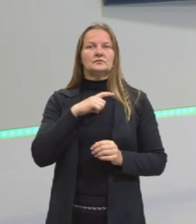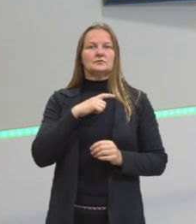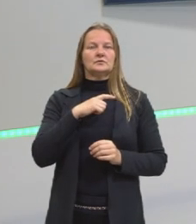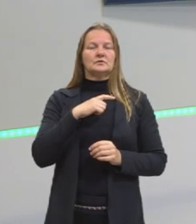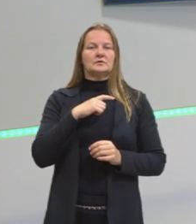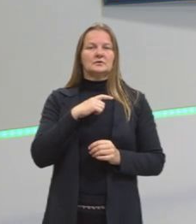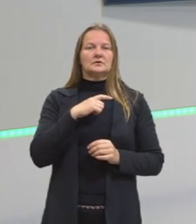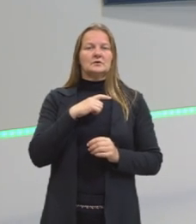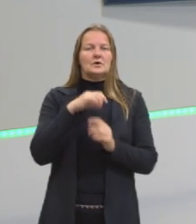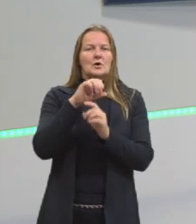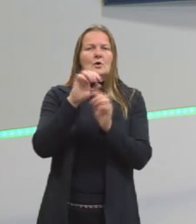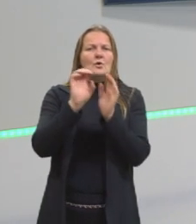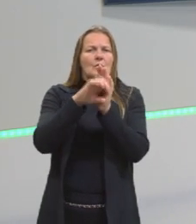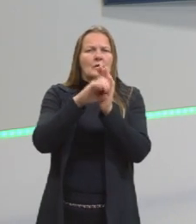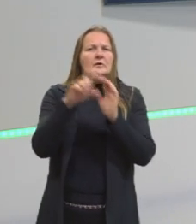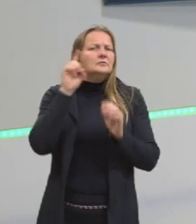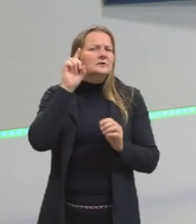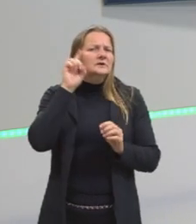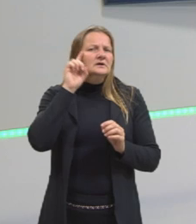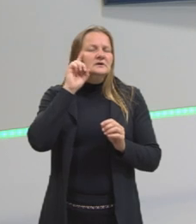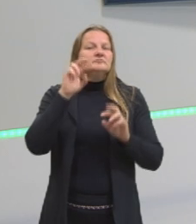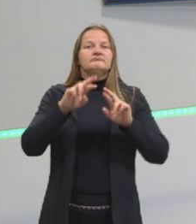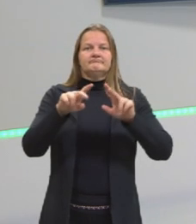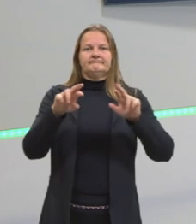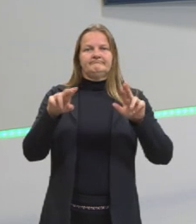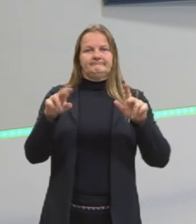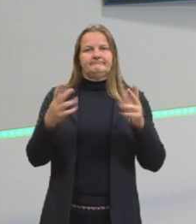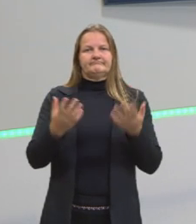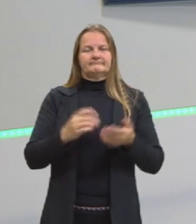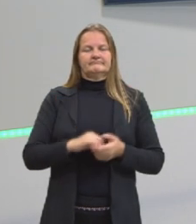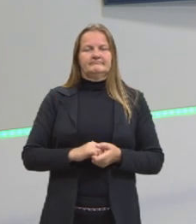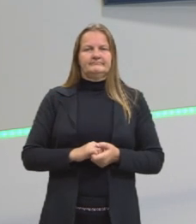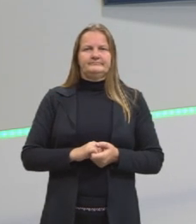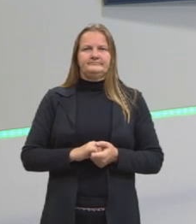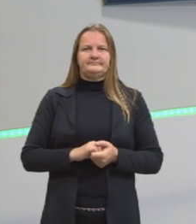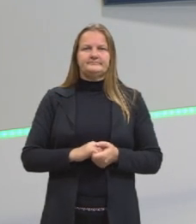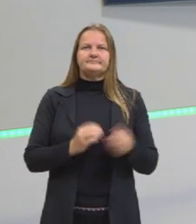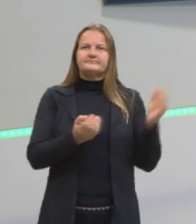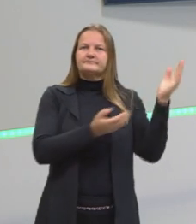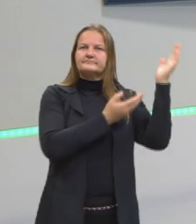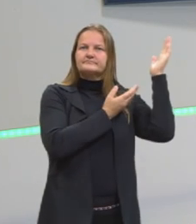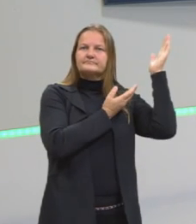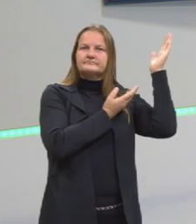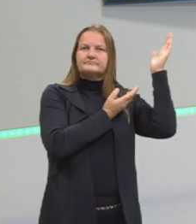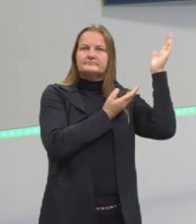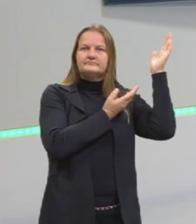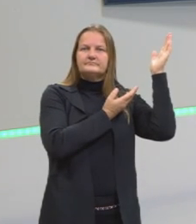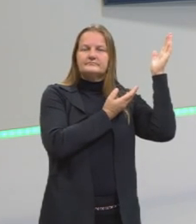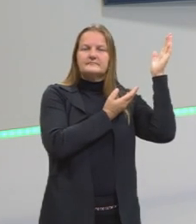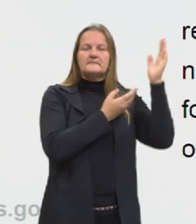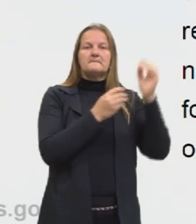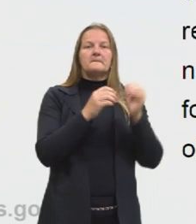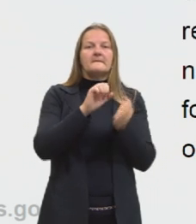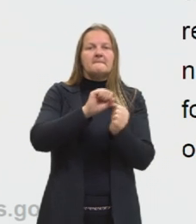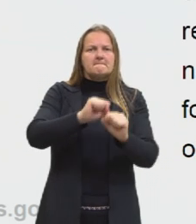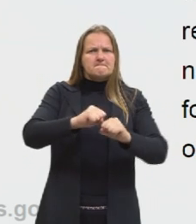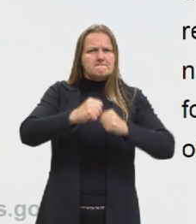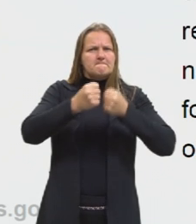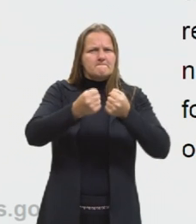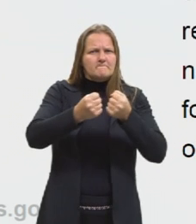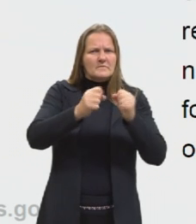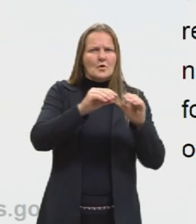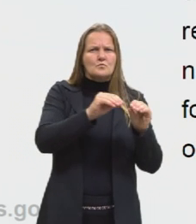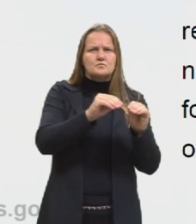o conselho que a gente tem no nosso cotidiano e não está correto então trabalho transferência de energia